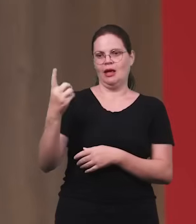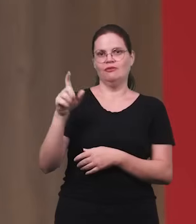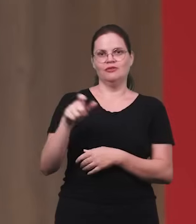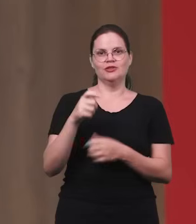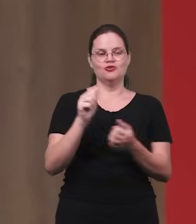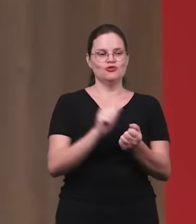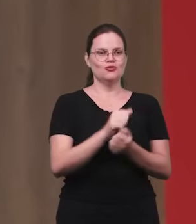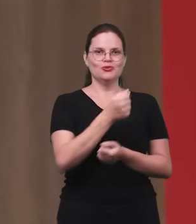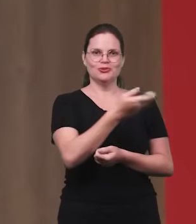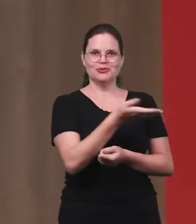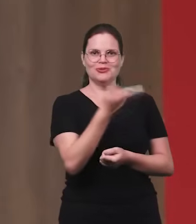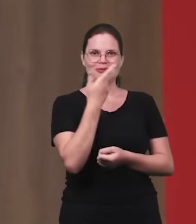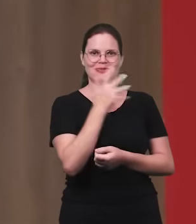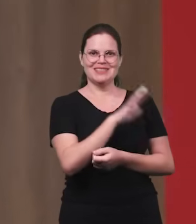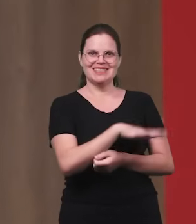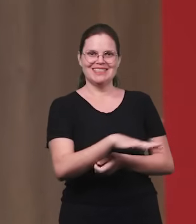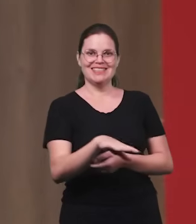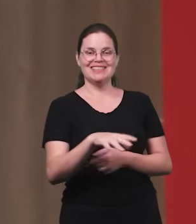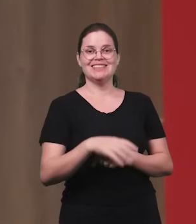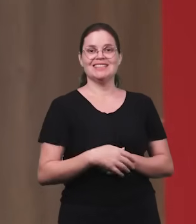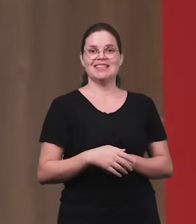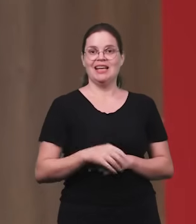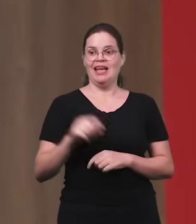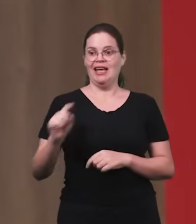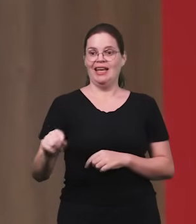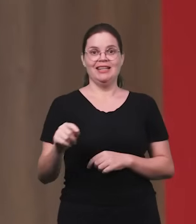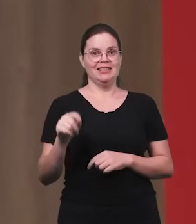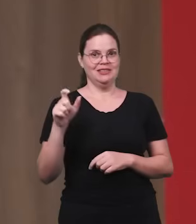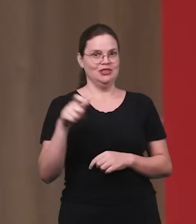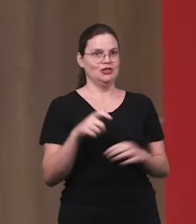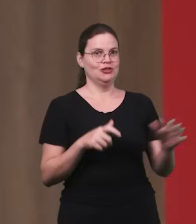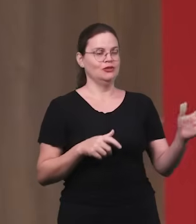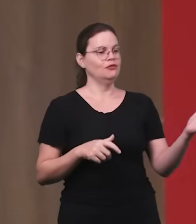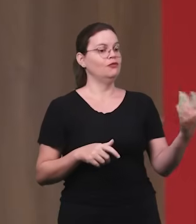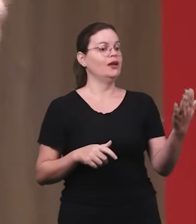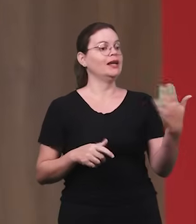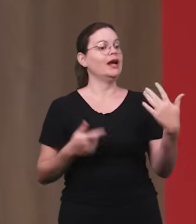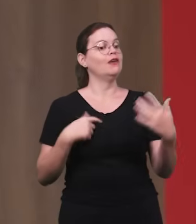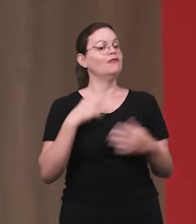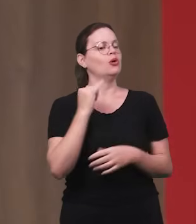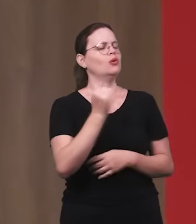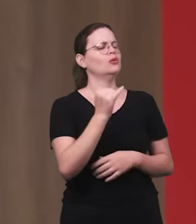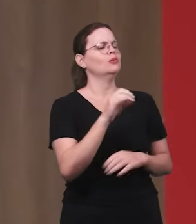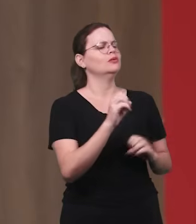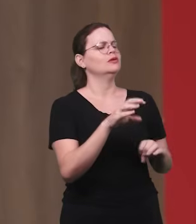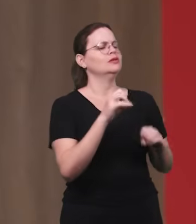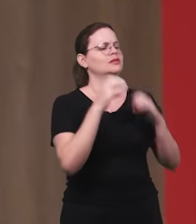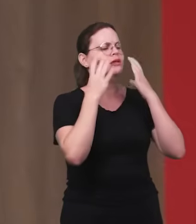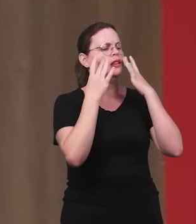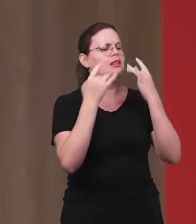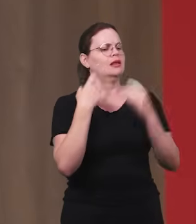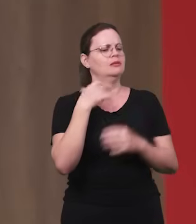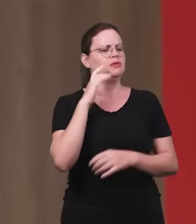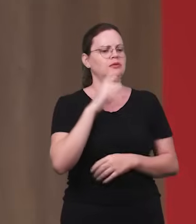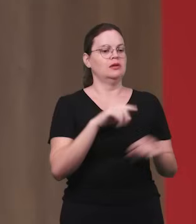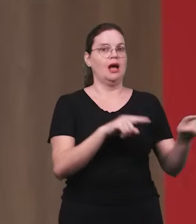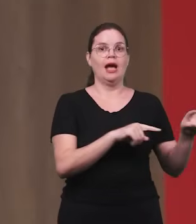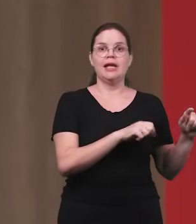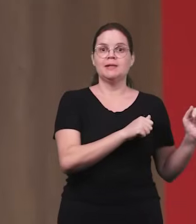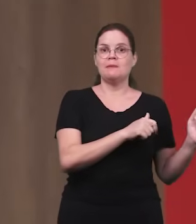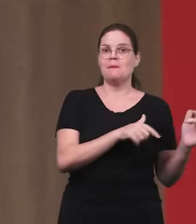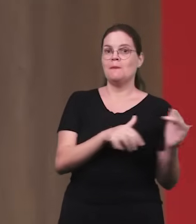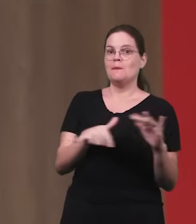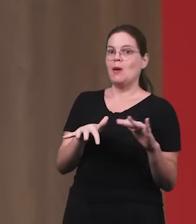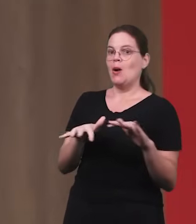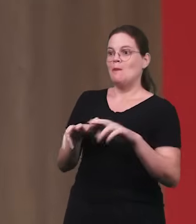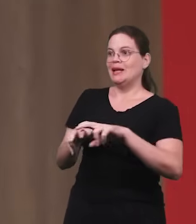os meninos ali, gerou uma expectativa, né? Quando ele chama, vem cá que eu quero contar, eu vou ensinar o temor do Senhor, mas o que ele vai contar